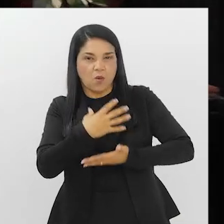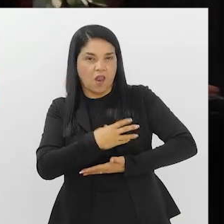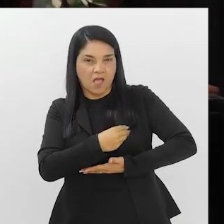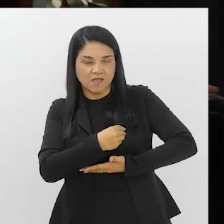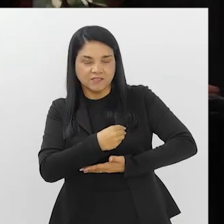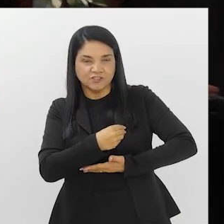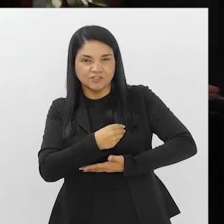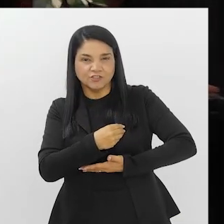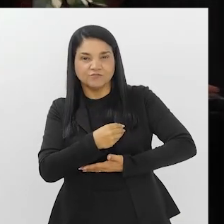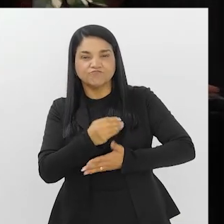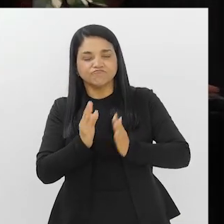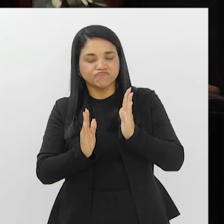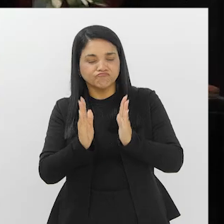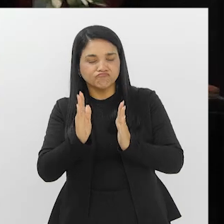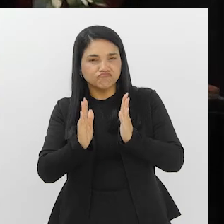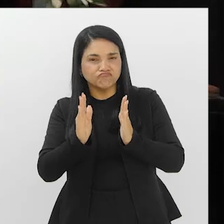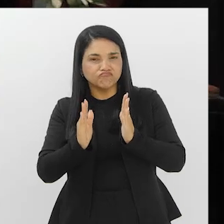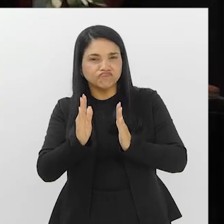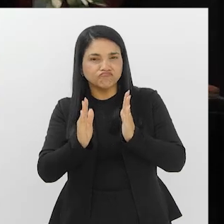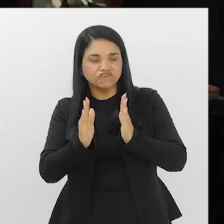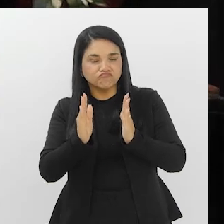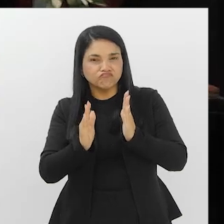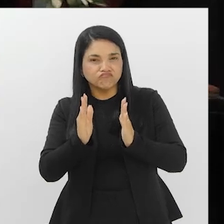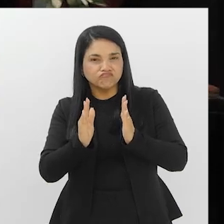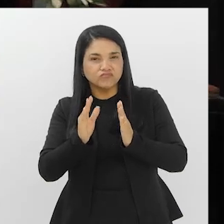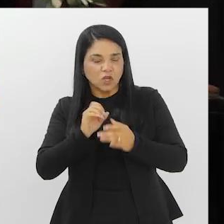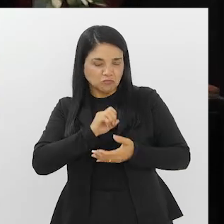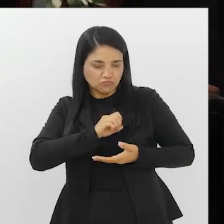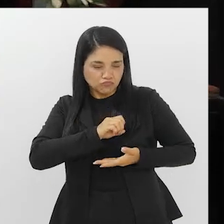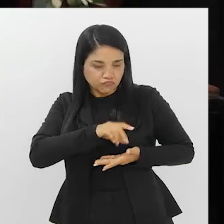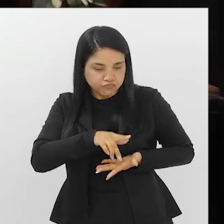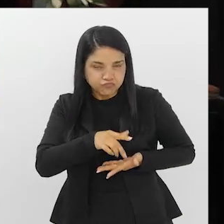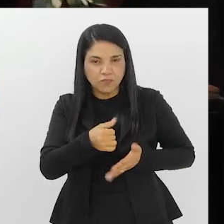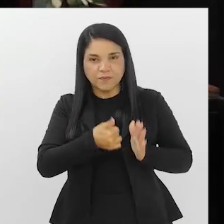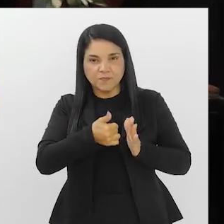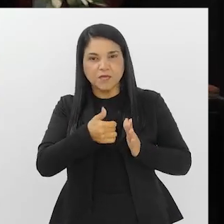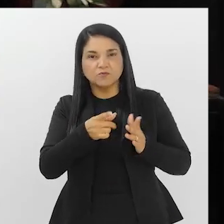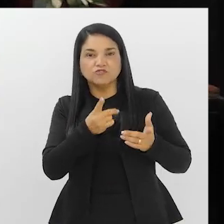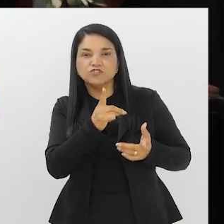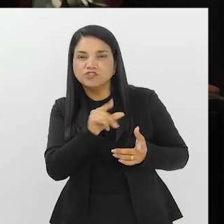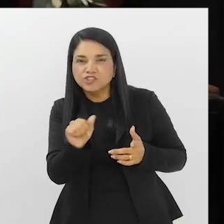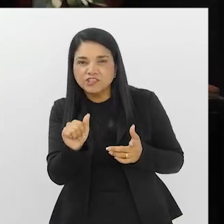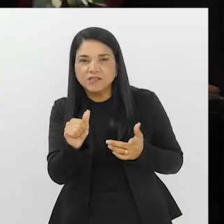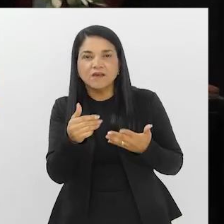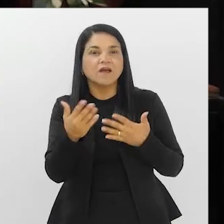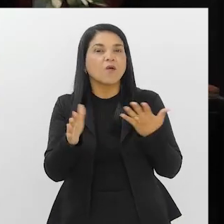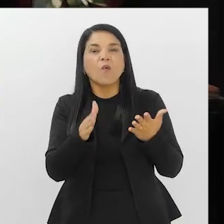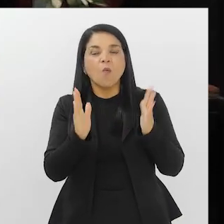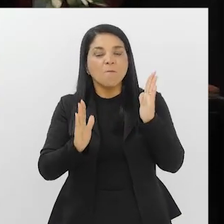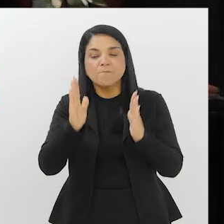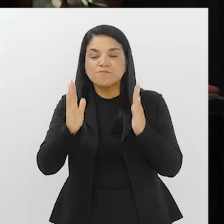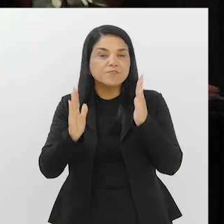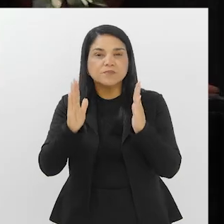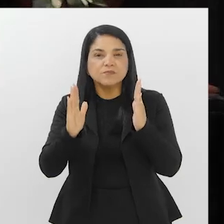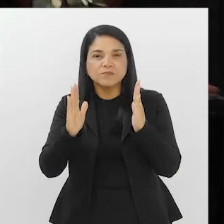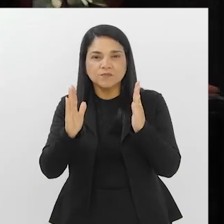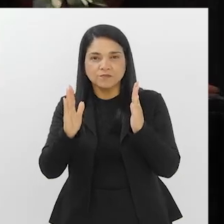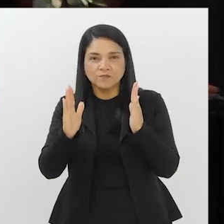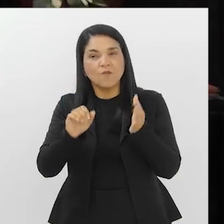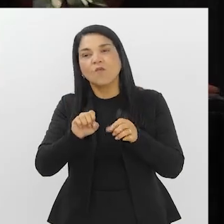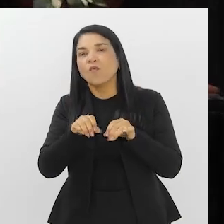capaz de transmitir, média, é só o primeiro jato ou é o primeiro dia, primeiro... Qual é o período?